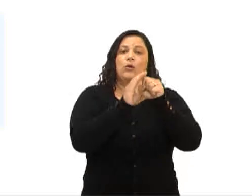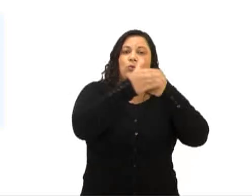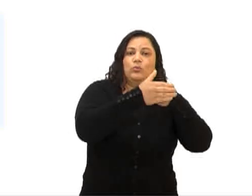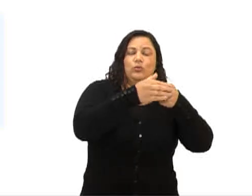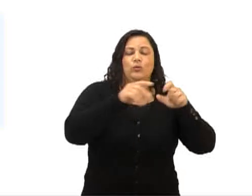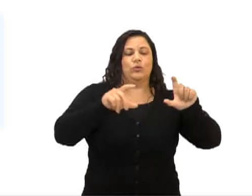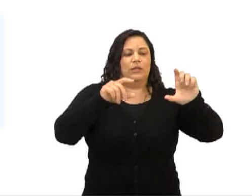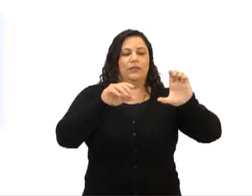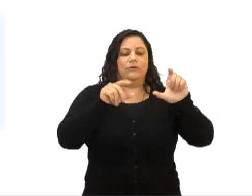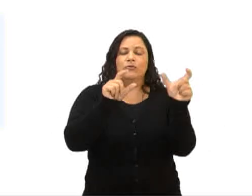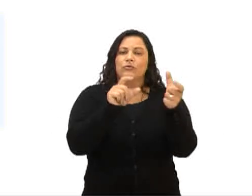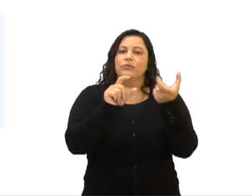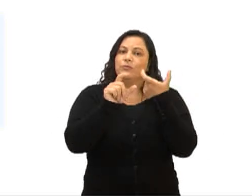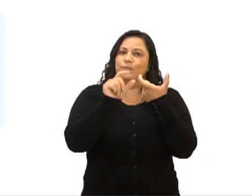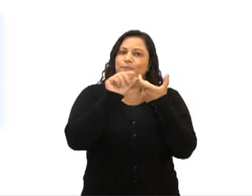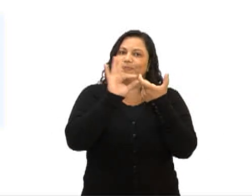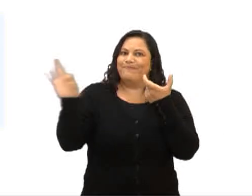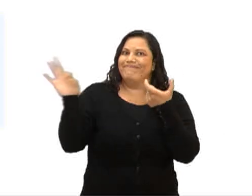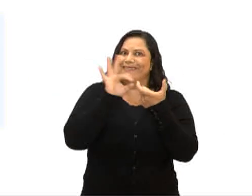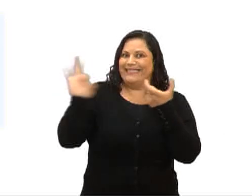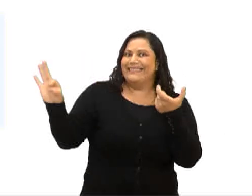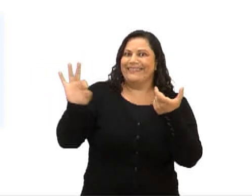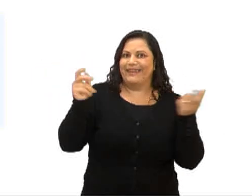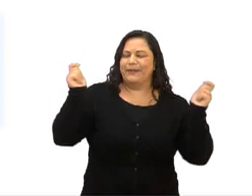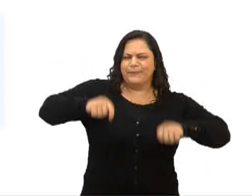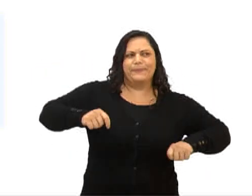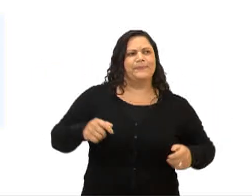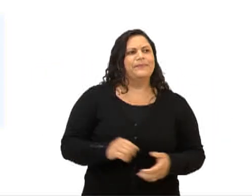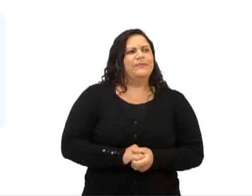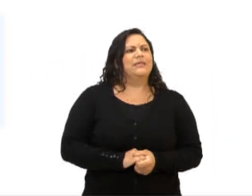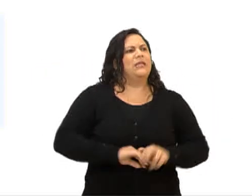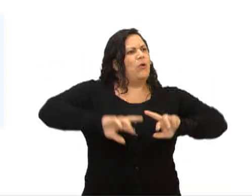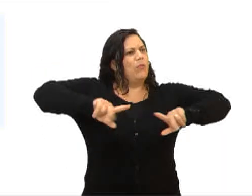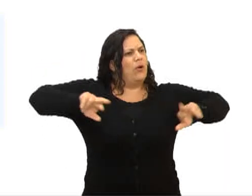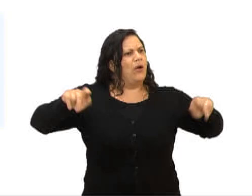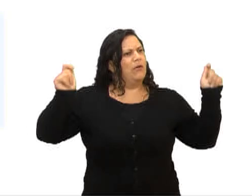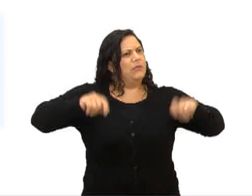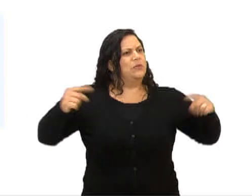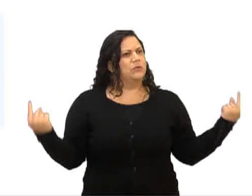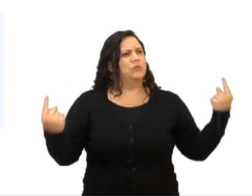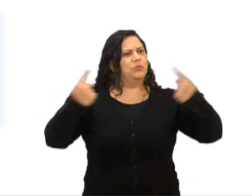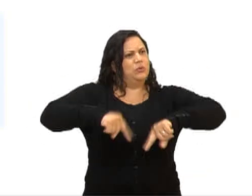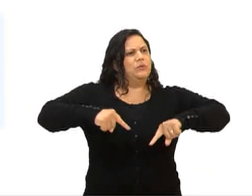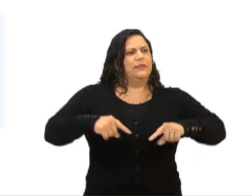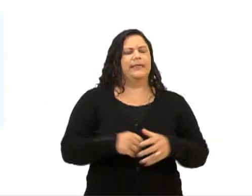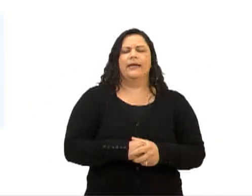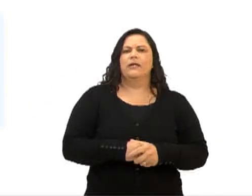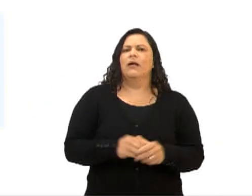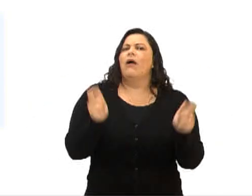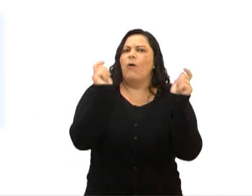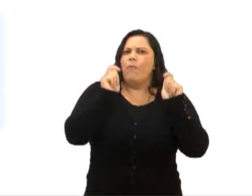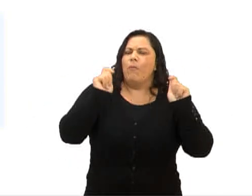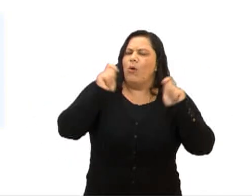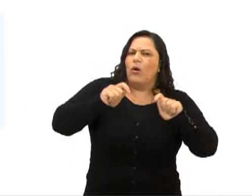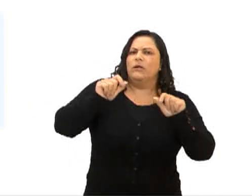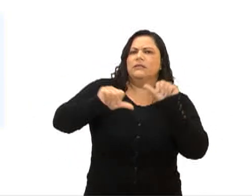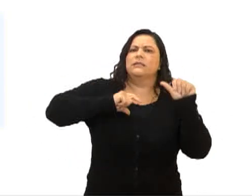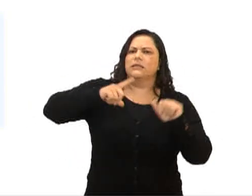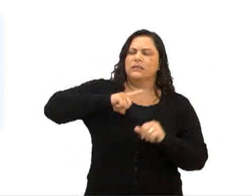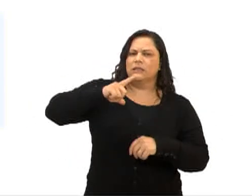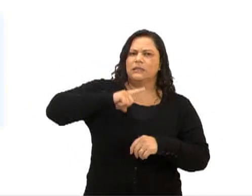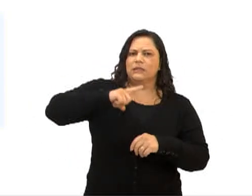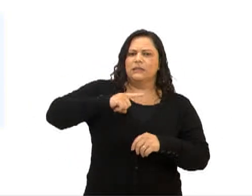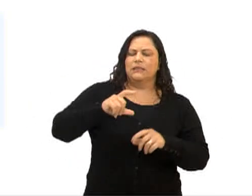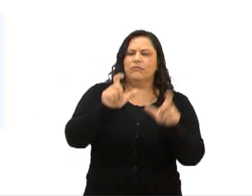de sua importância para o enunciado, embora, mesmo que contraditoriamente, possam existir orações